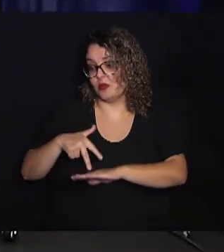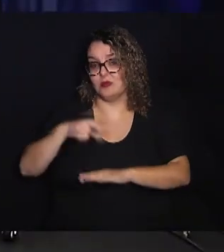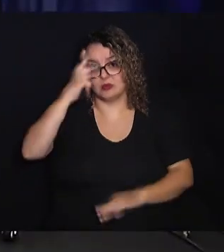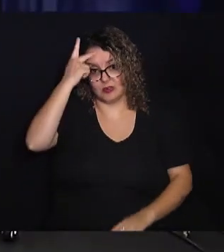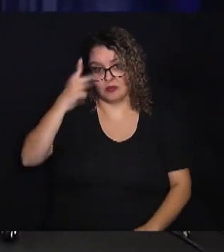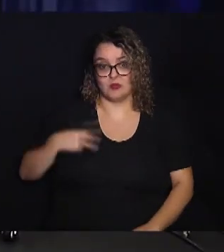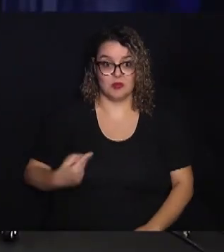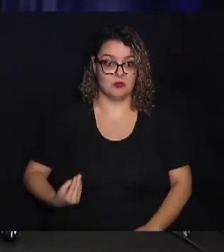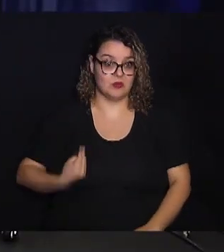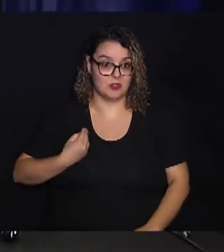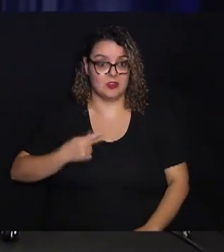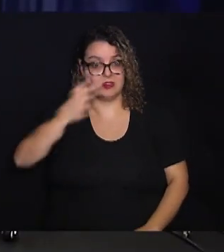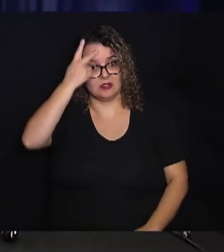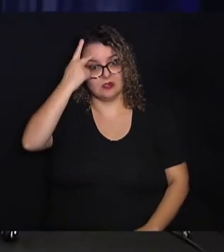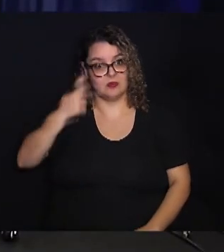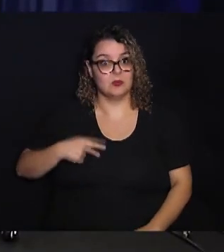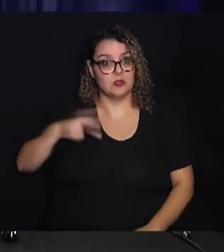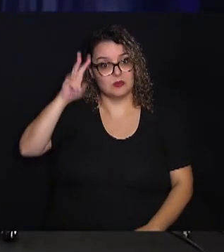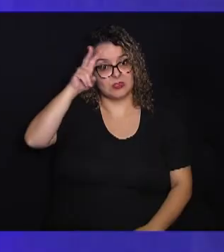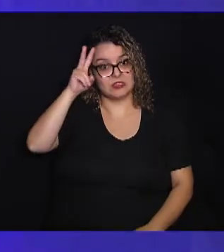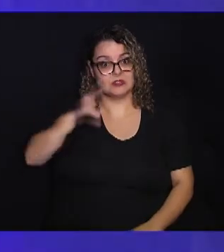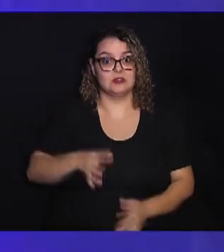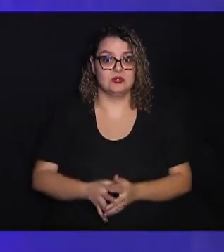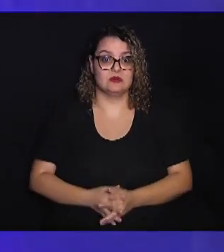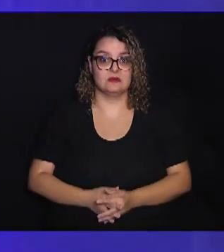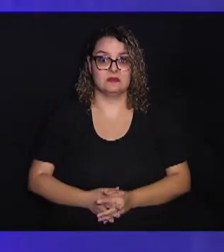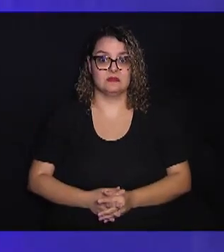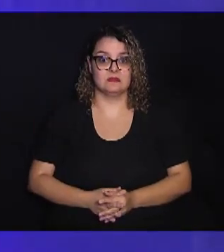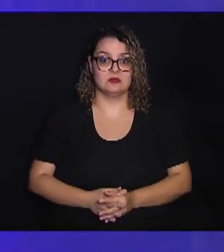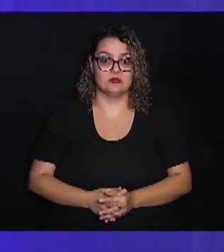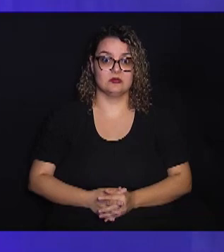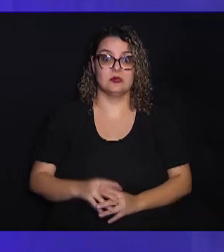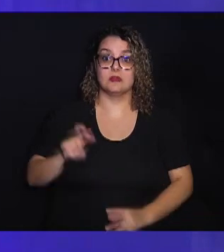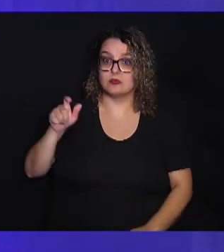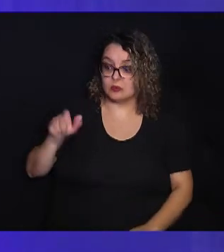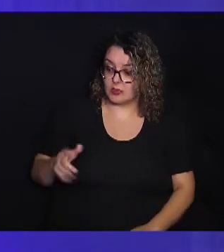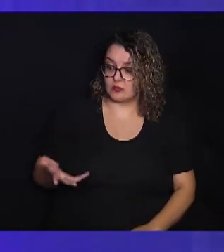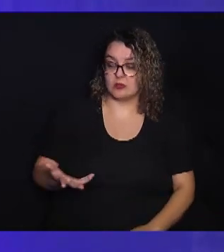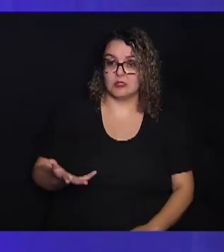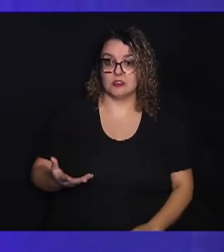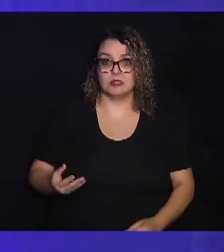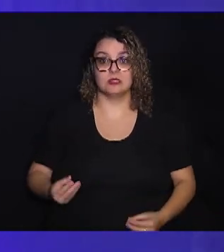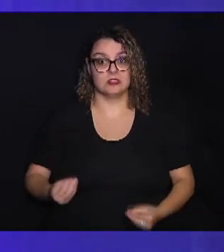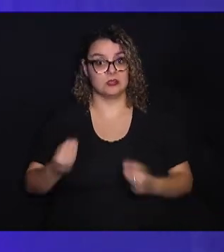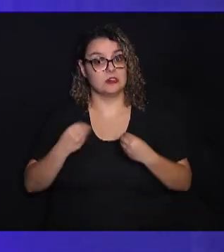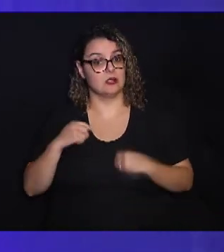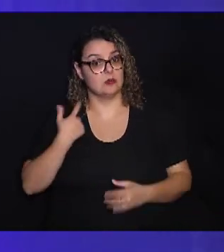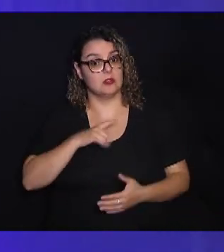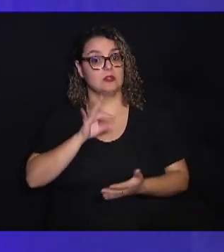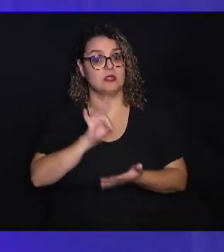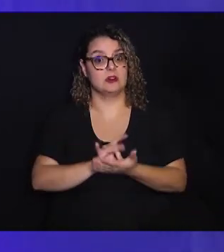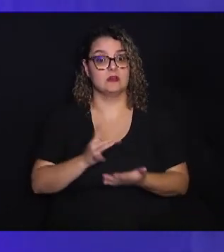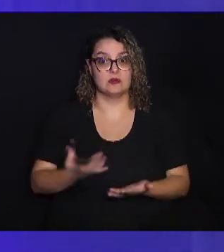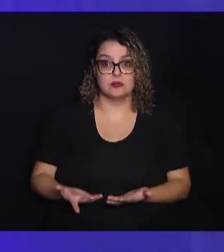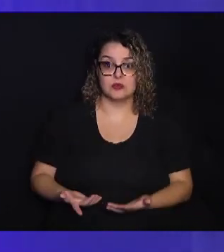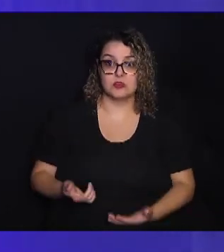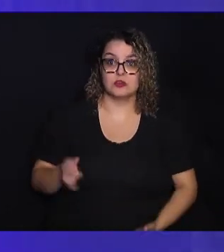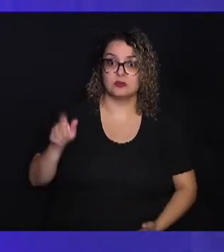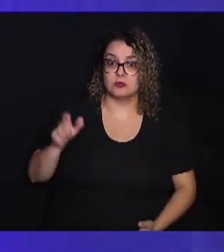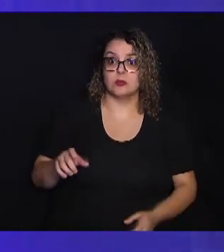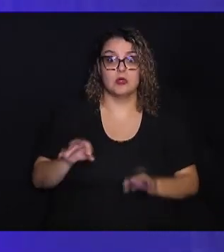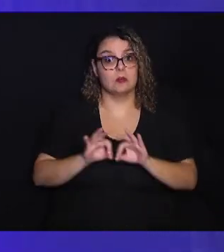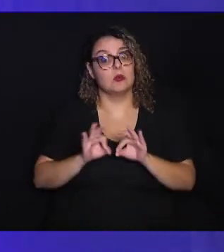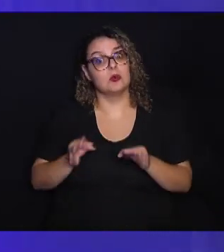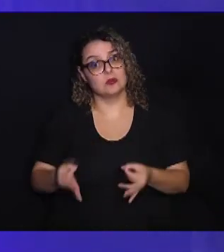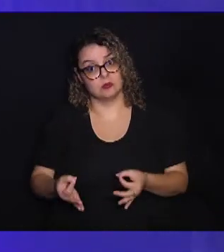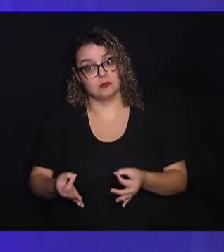vida, da sua própria história. E que foi uma pessoa que traz para a gente essa realidade, né, de uma pessoa tão simples que